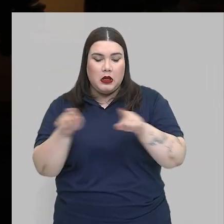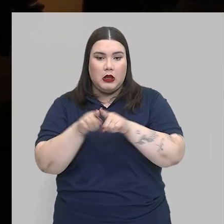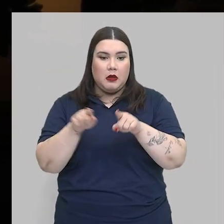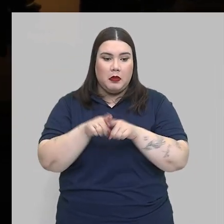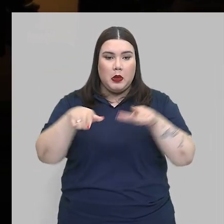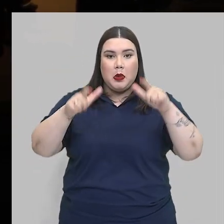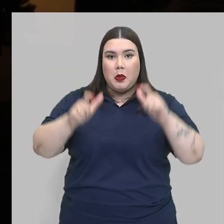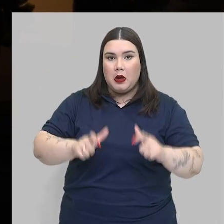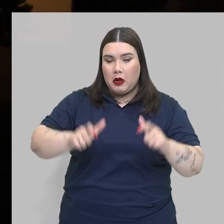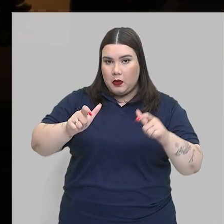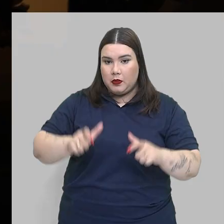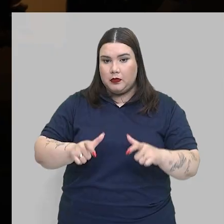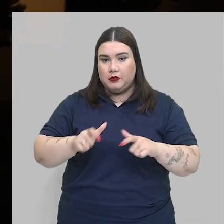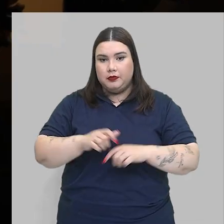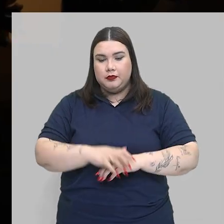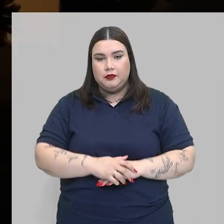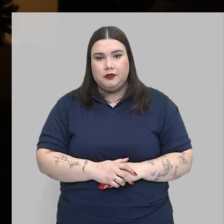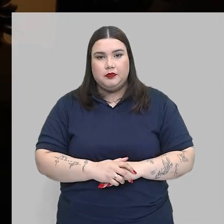a própria terra.